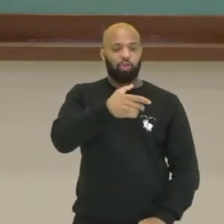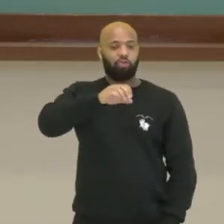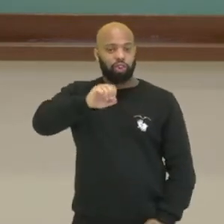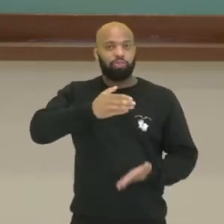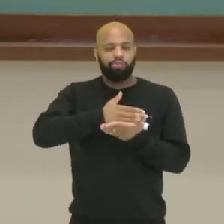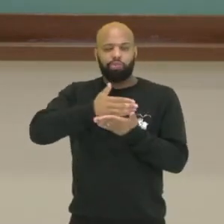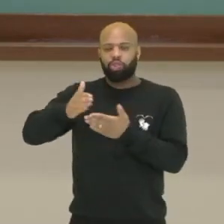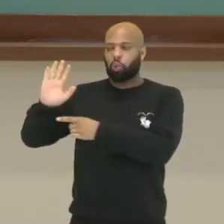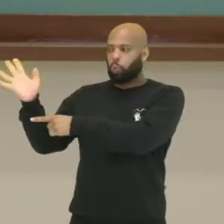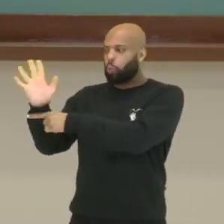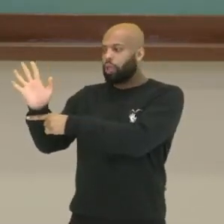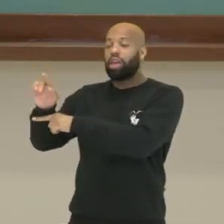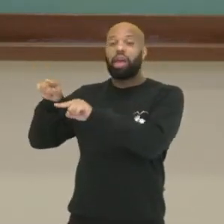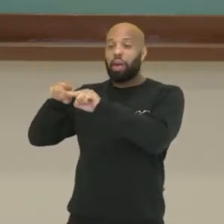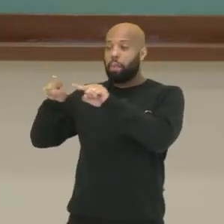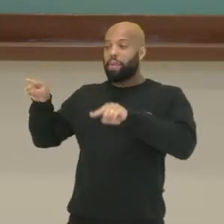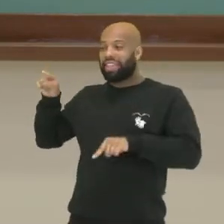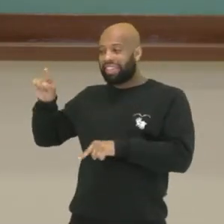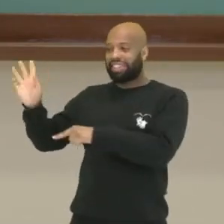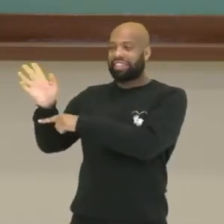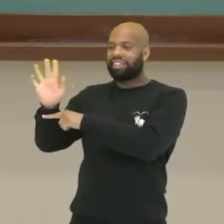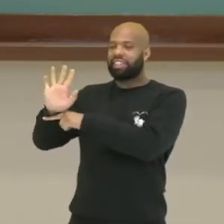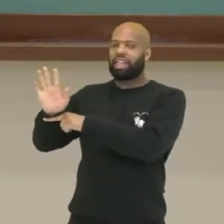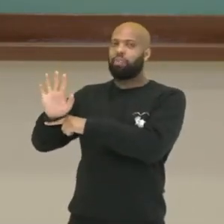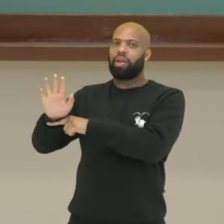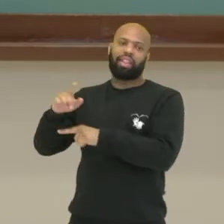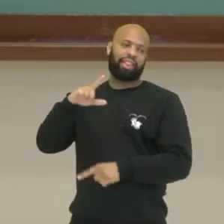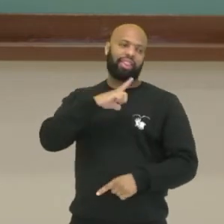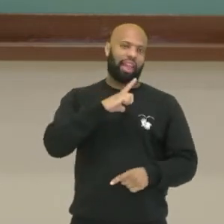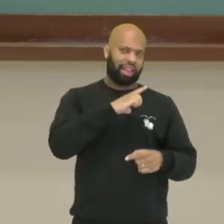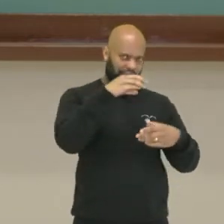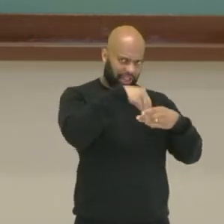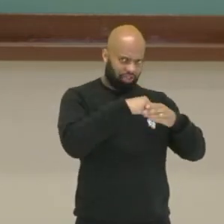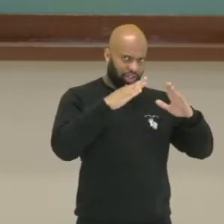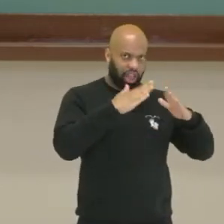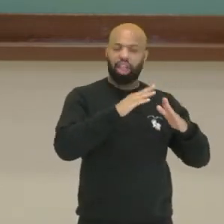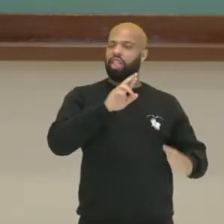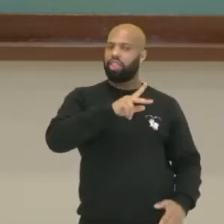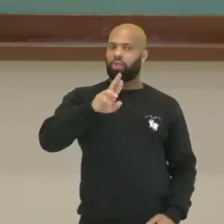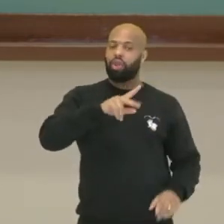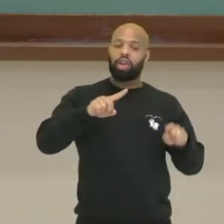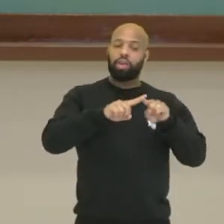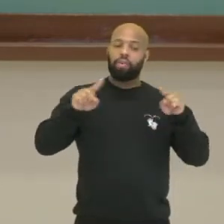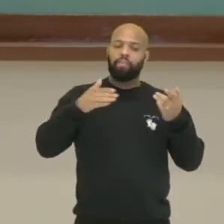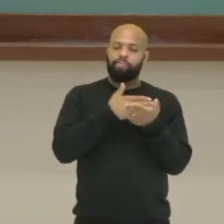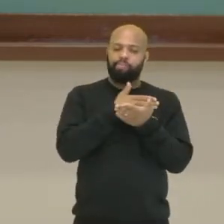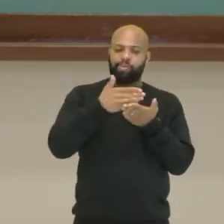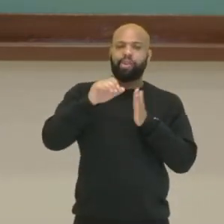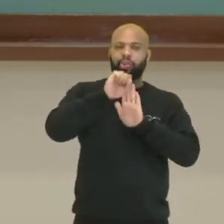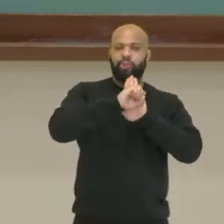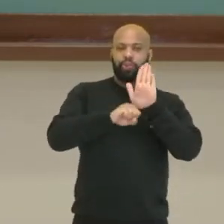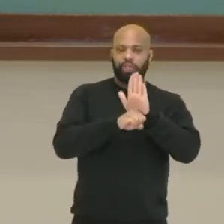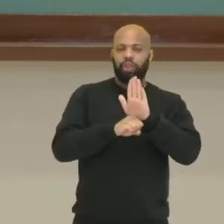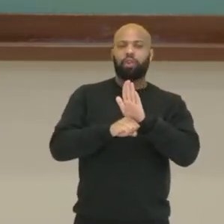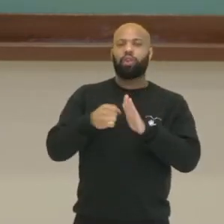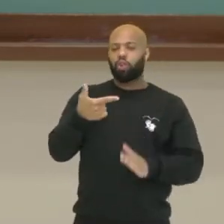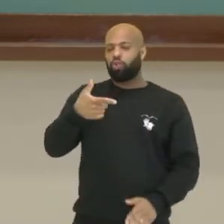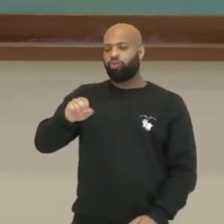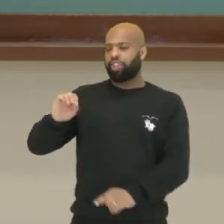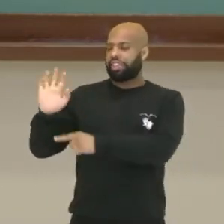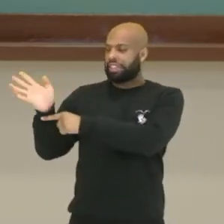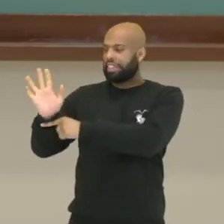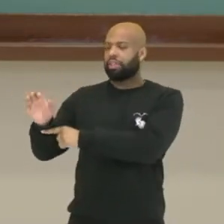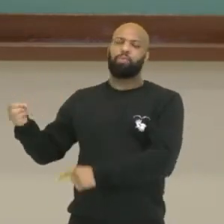às casas das pessoas, as pessoas tinham que ir ao cinema. No entanto, início do século XX, o cinema ainda é muito novo.